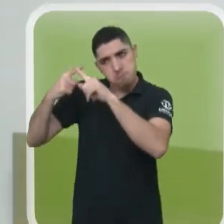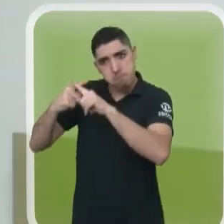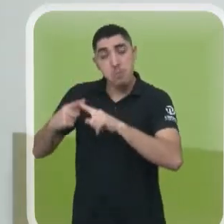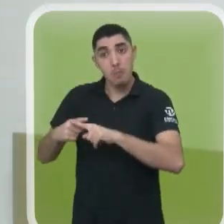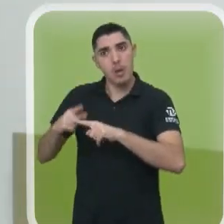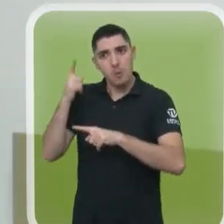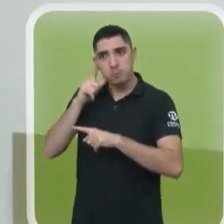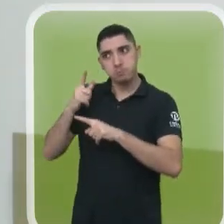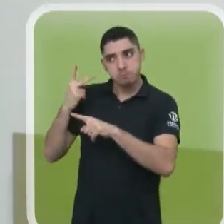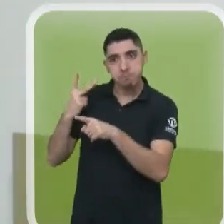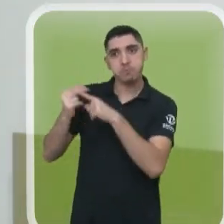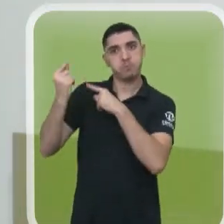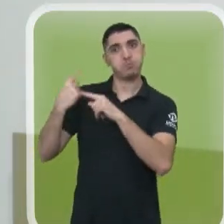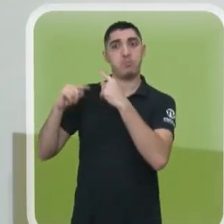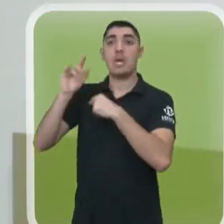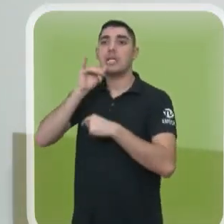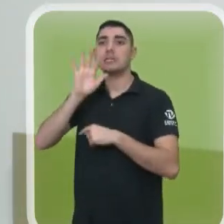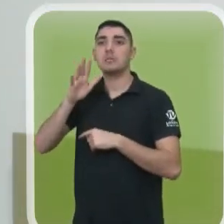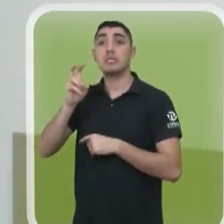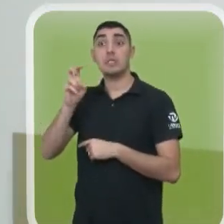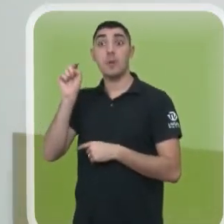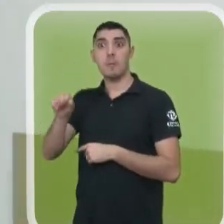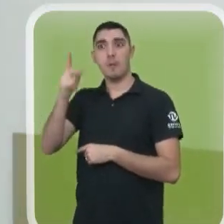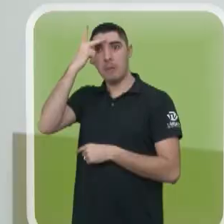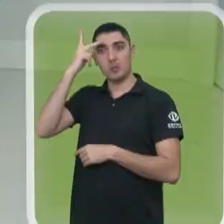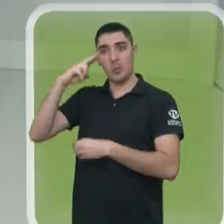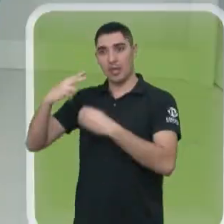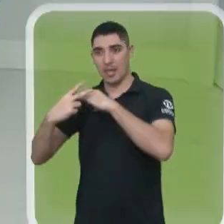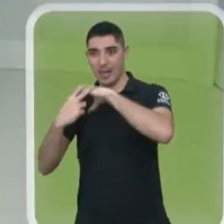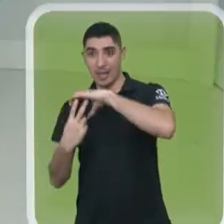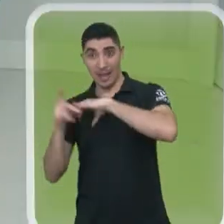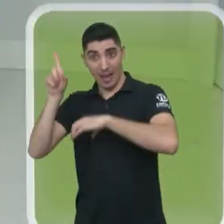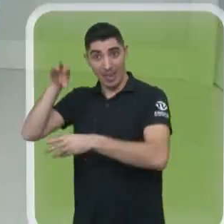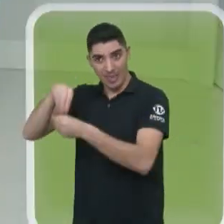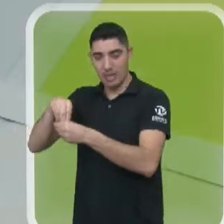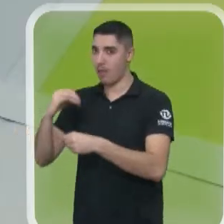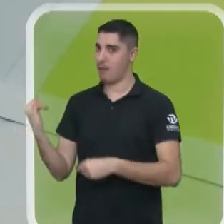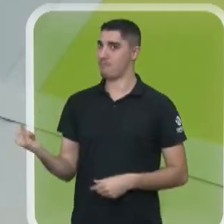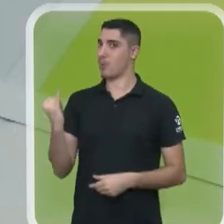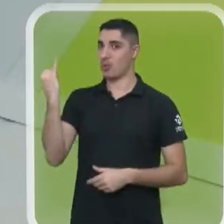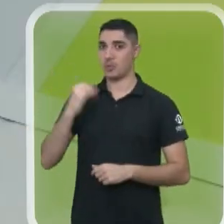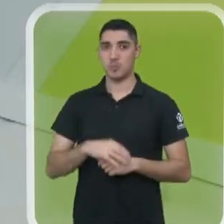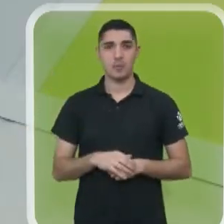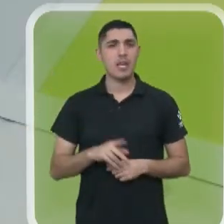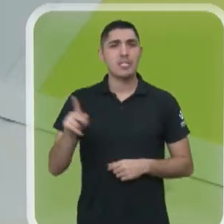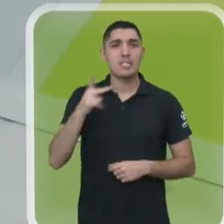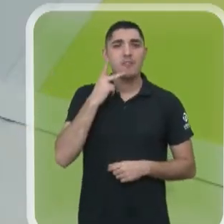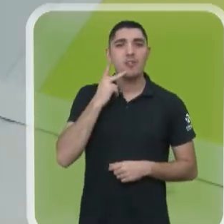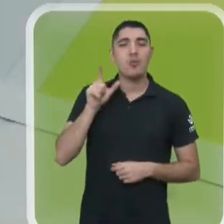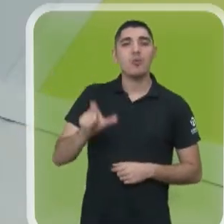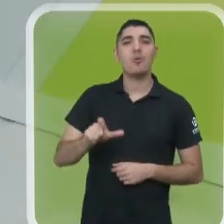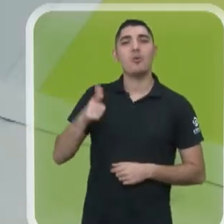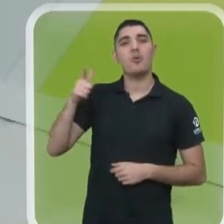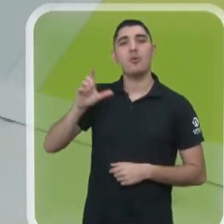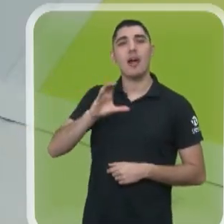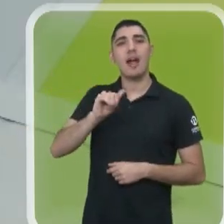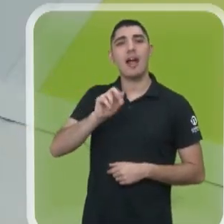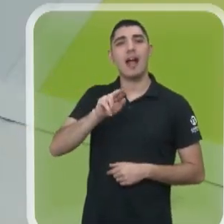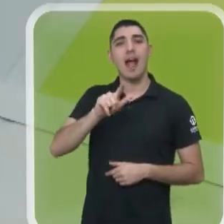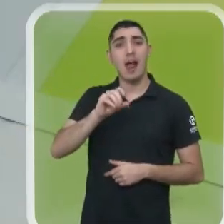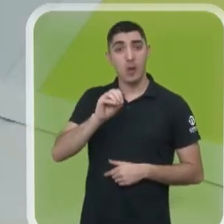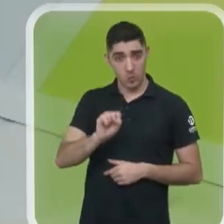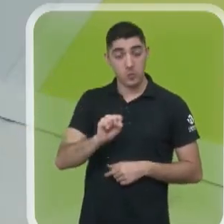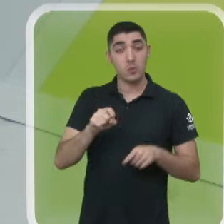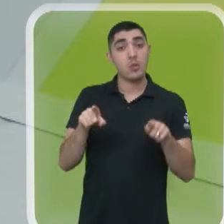e se você tem só a 5 mil pessoas na arena é um fator importante é verdade você falou aí do Carlos sonho que meu caro Bruna o time também está